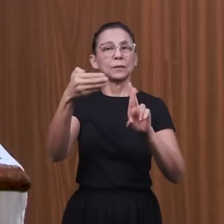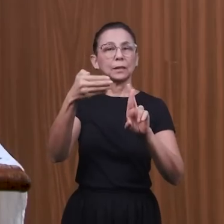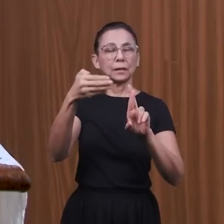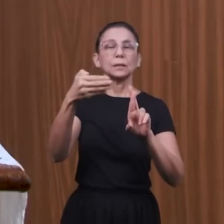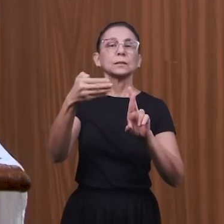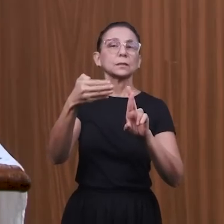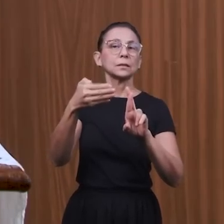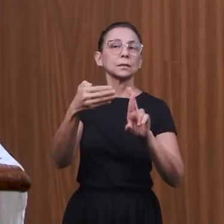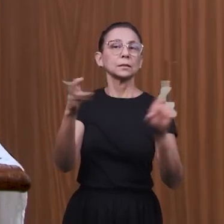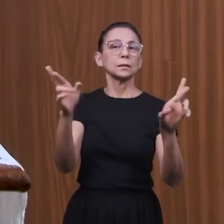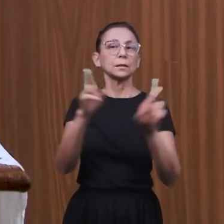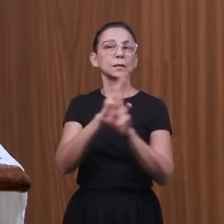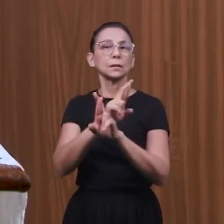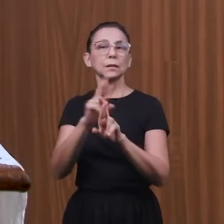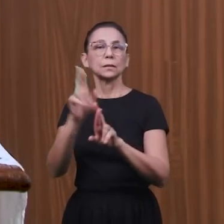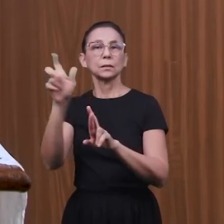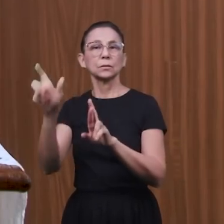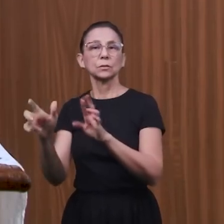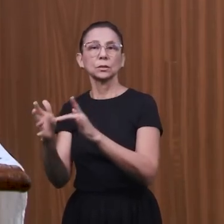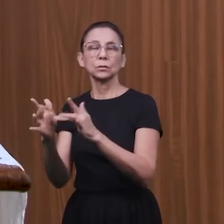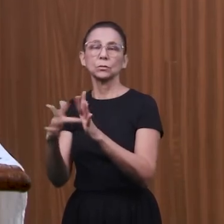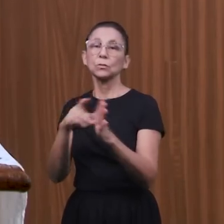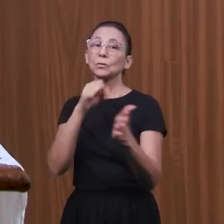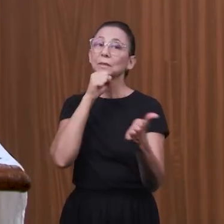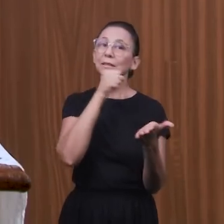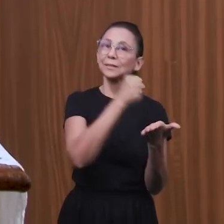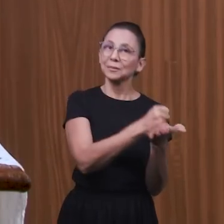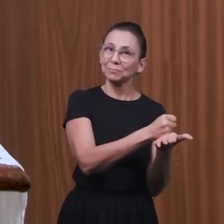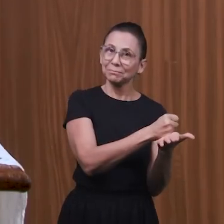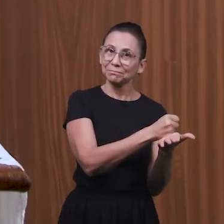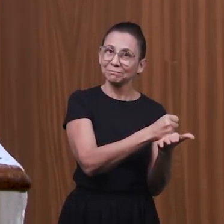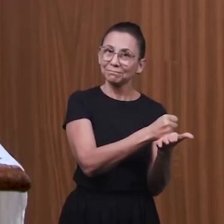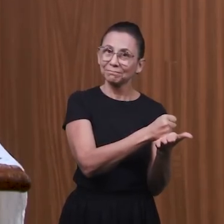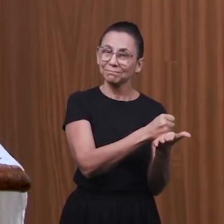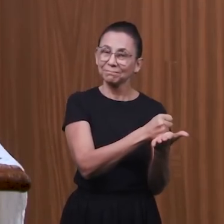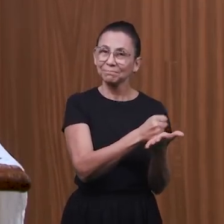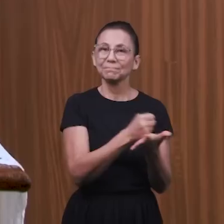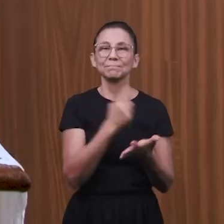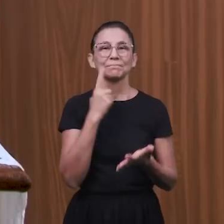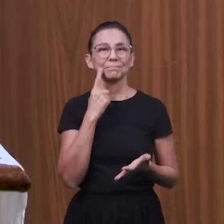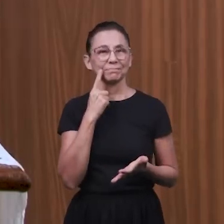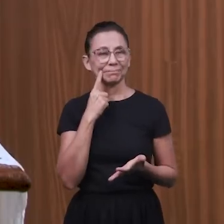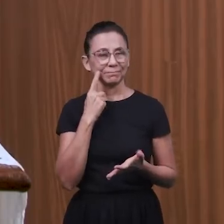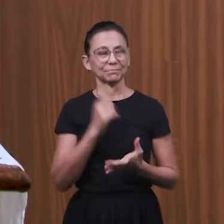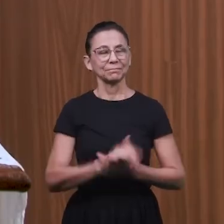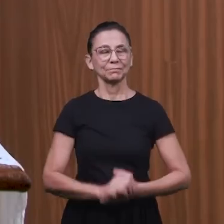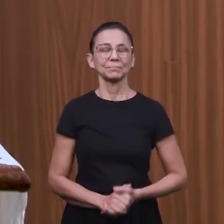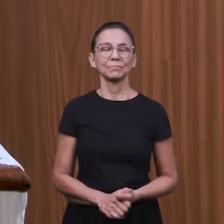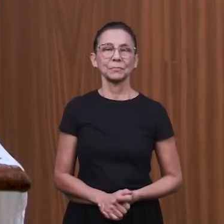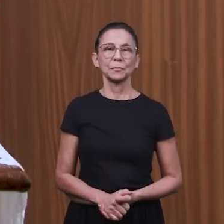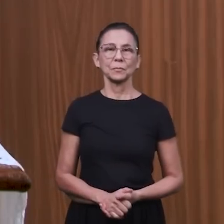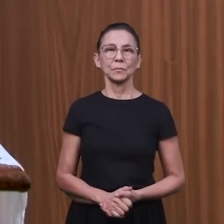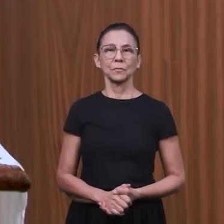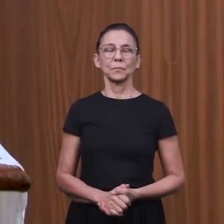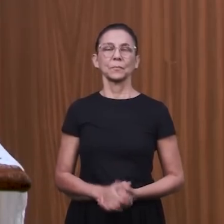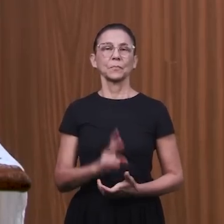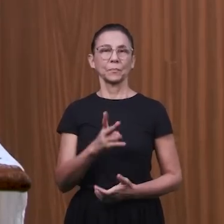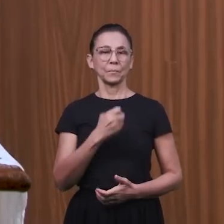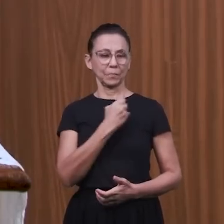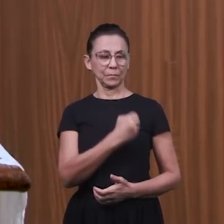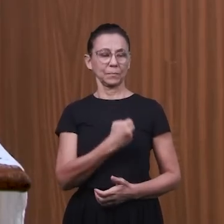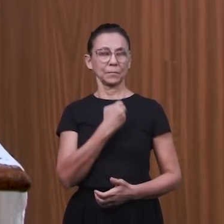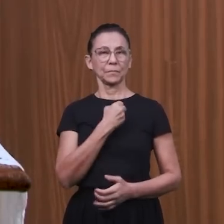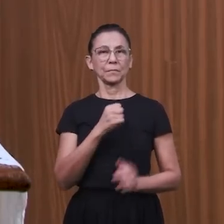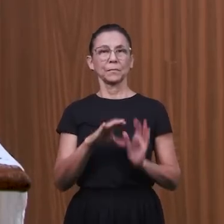evidências em relação a Ele no Velho Testamento. Os irmãos querem ver mais? João, Evangelho